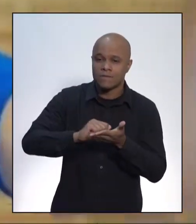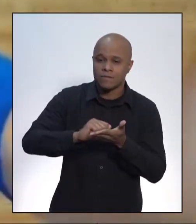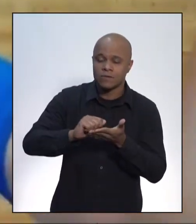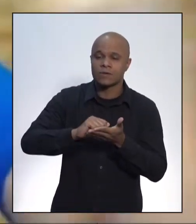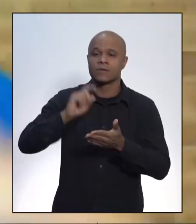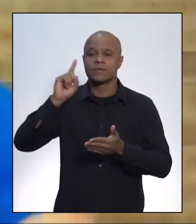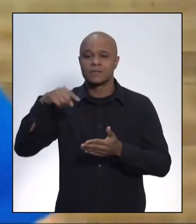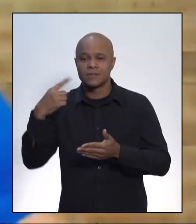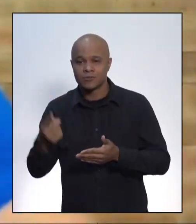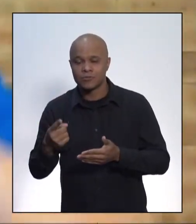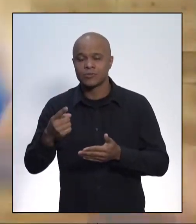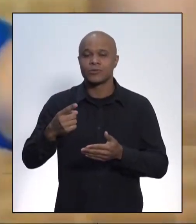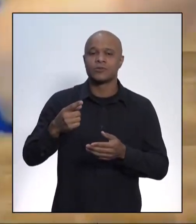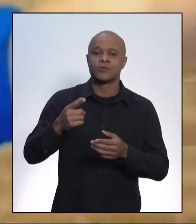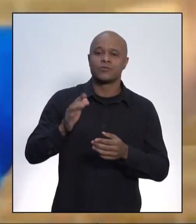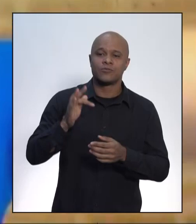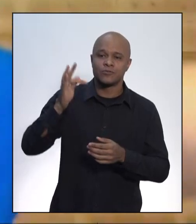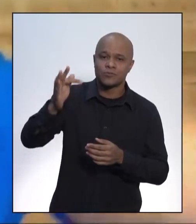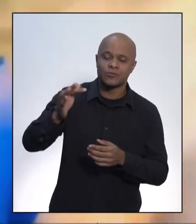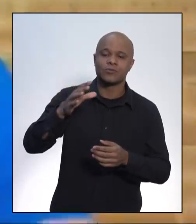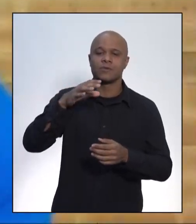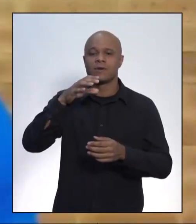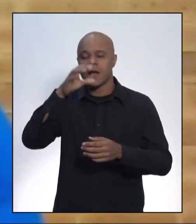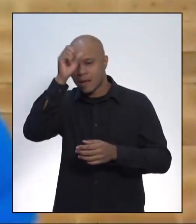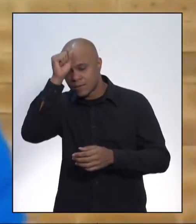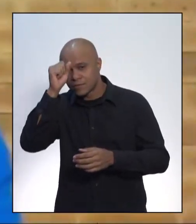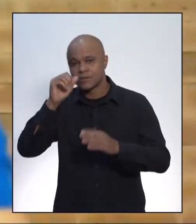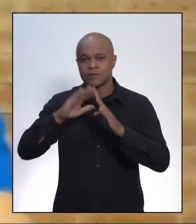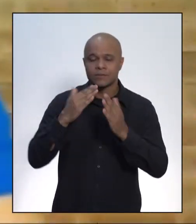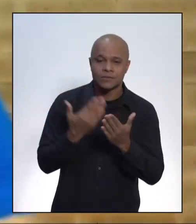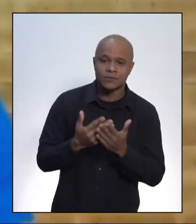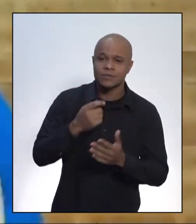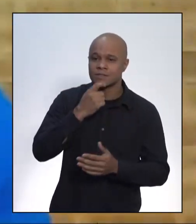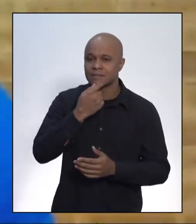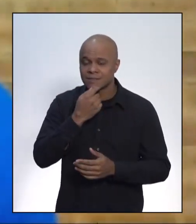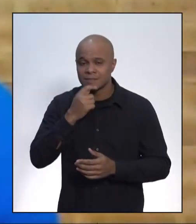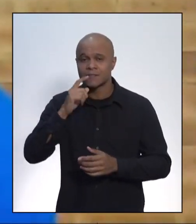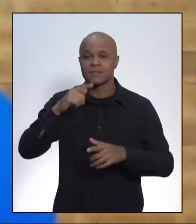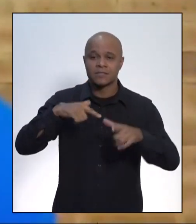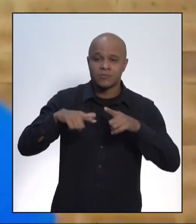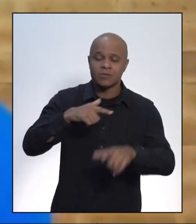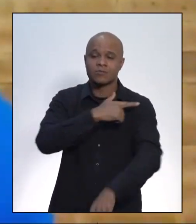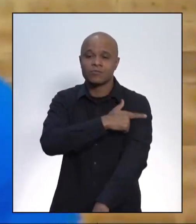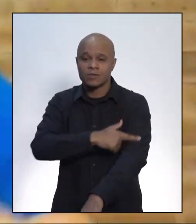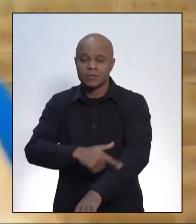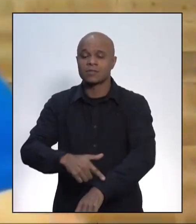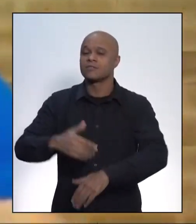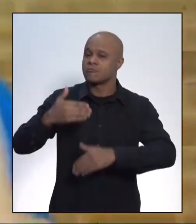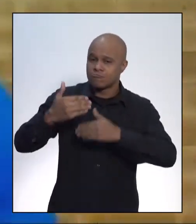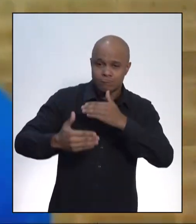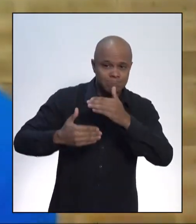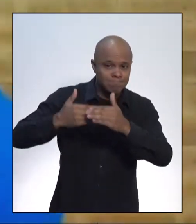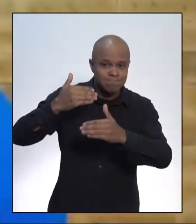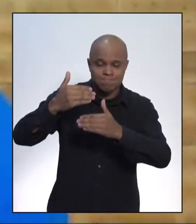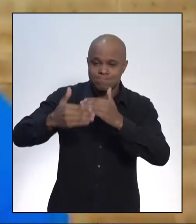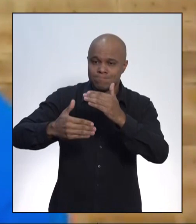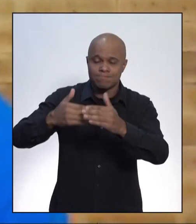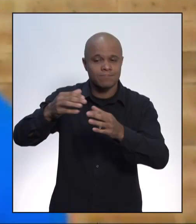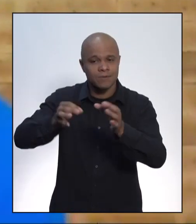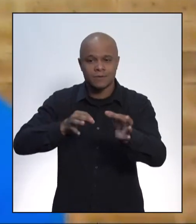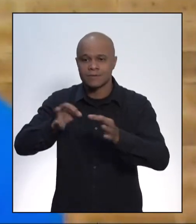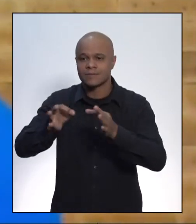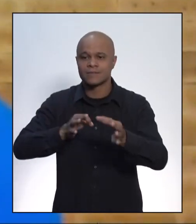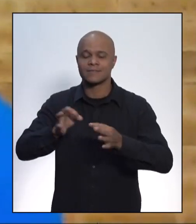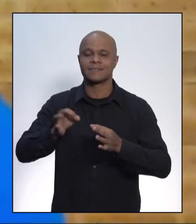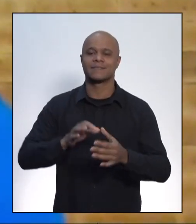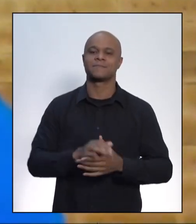cheguei aqui, fui dar aula de inglês, abri minha escola de inglês, fui para uma outra empresa, junto trabalhando com educação, enfim. você vai se ajustando e se adaptando ao longo